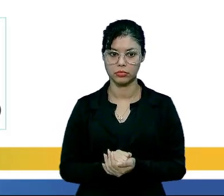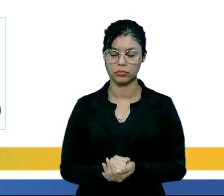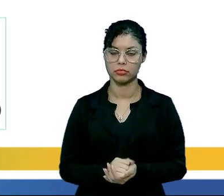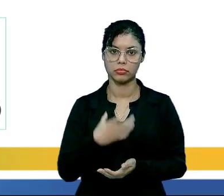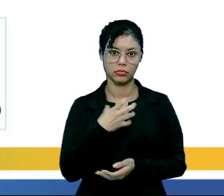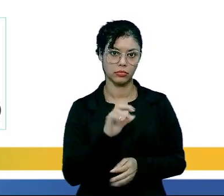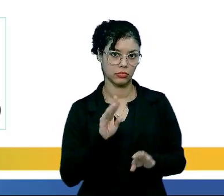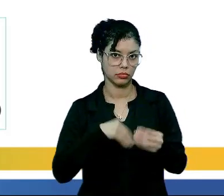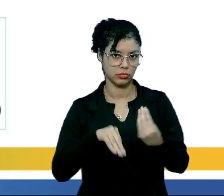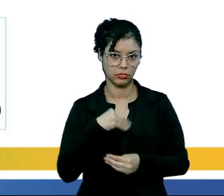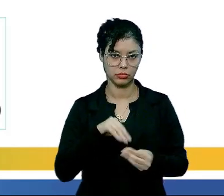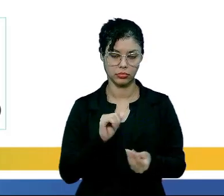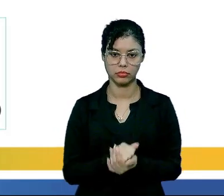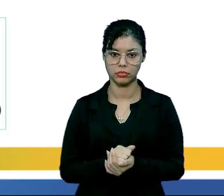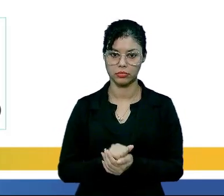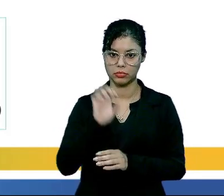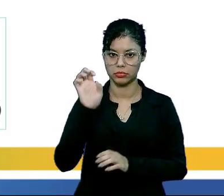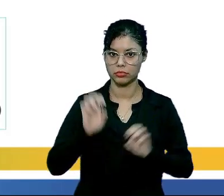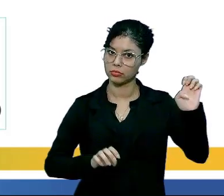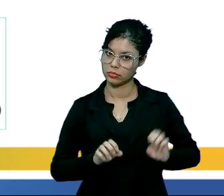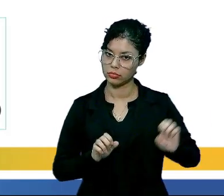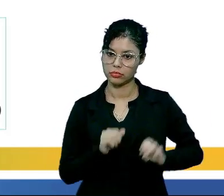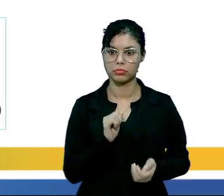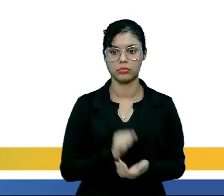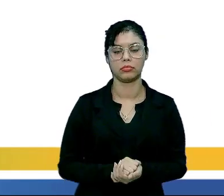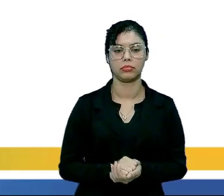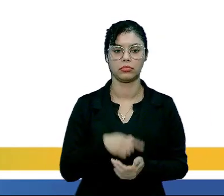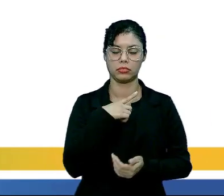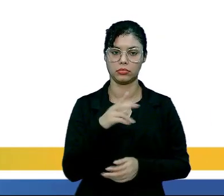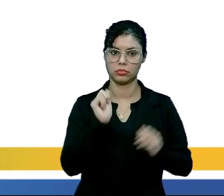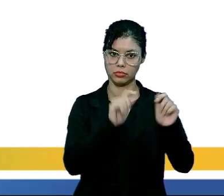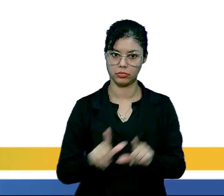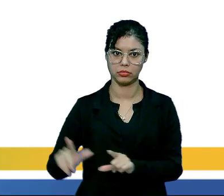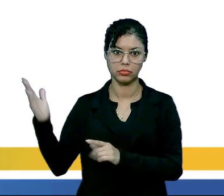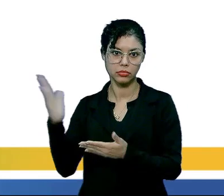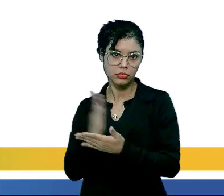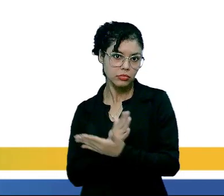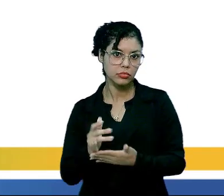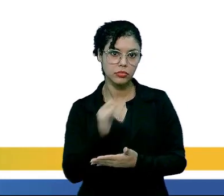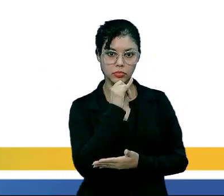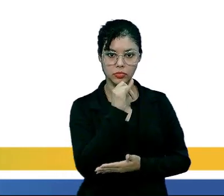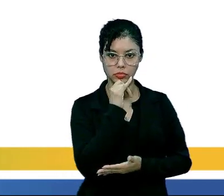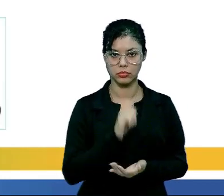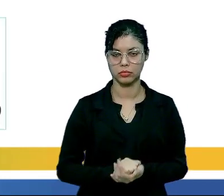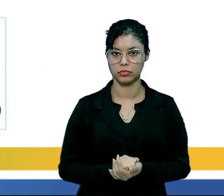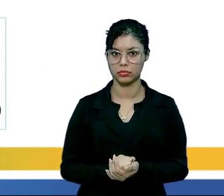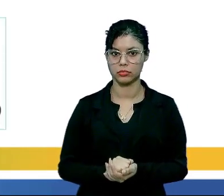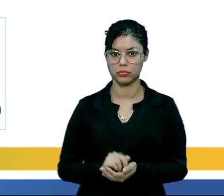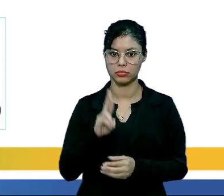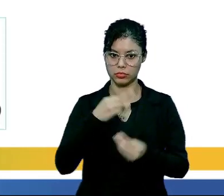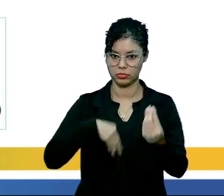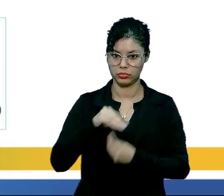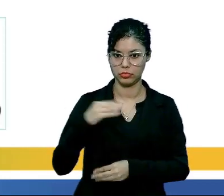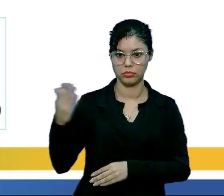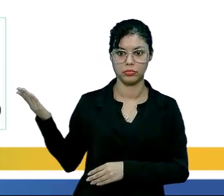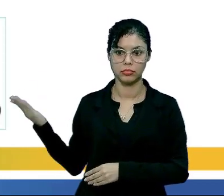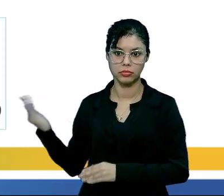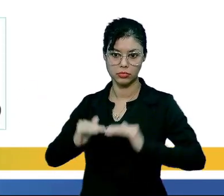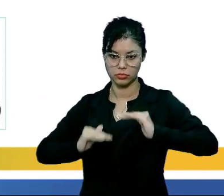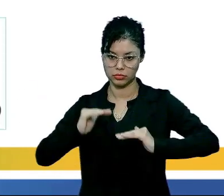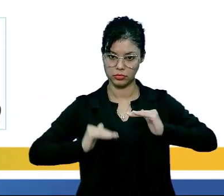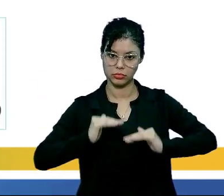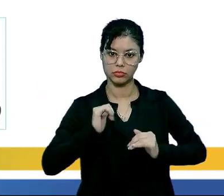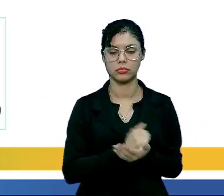essa reação ela vem para a esquerda. Aí nós temos na tela alguns exemplos de umas reações químicas em